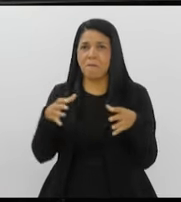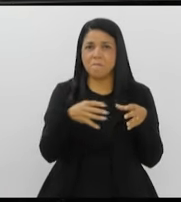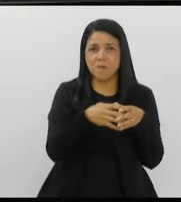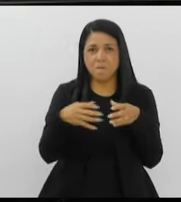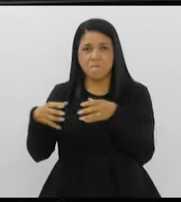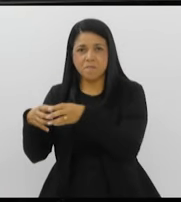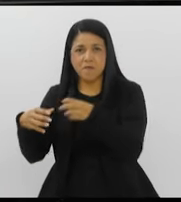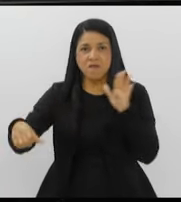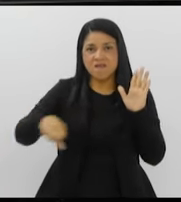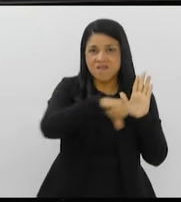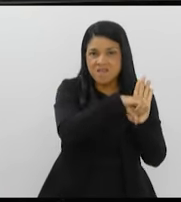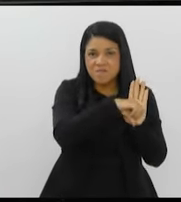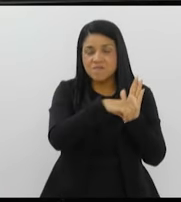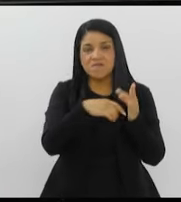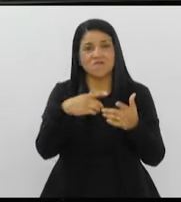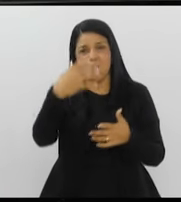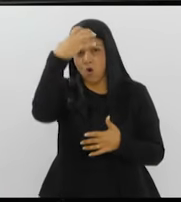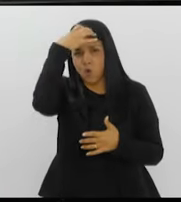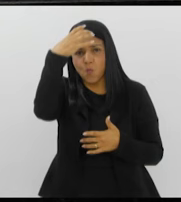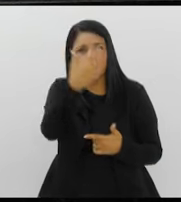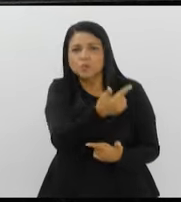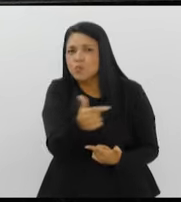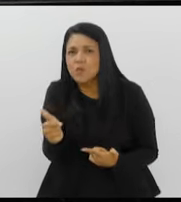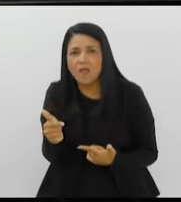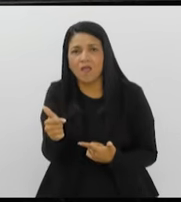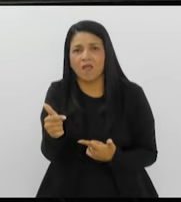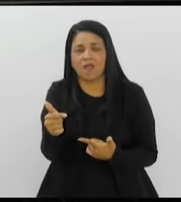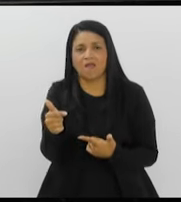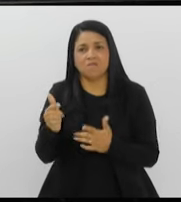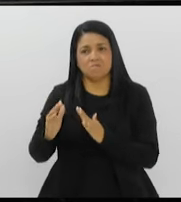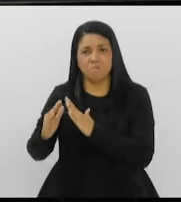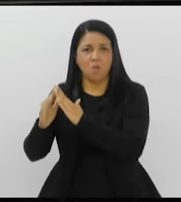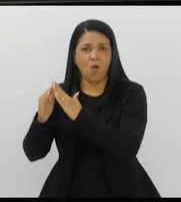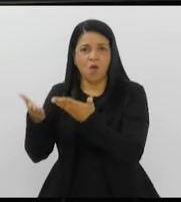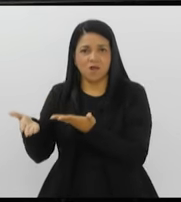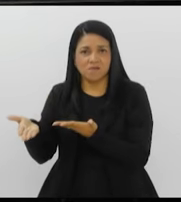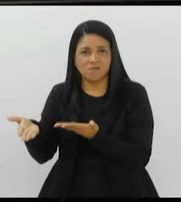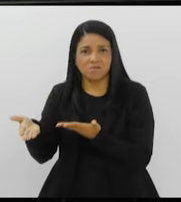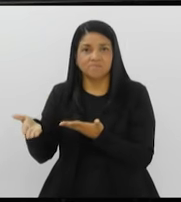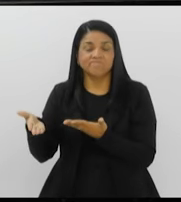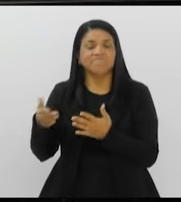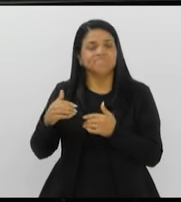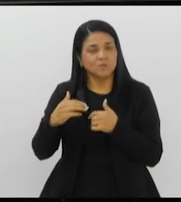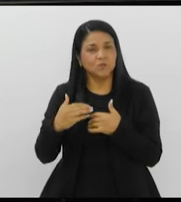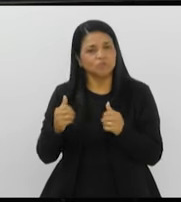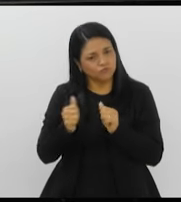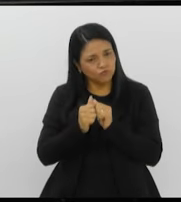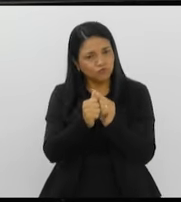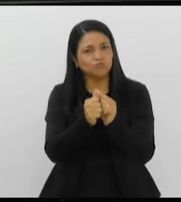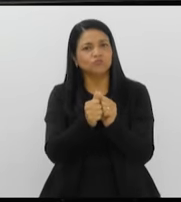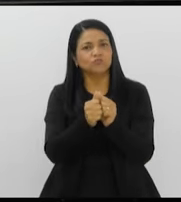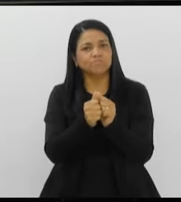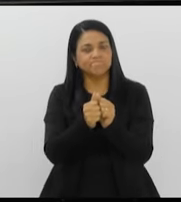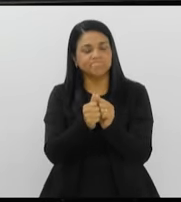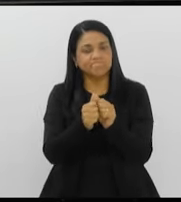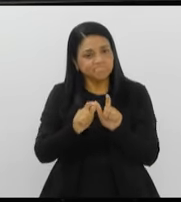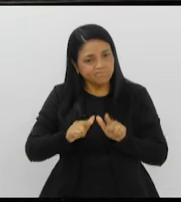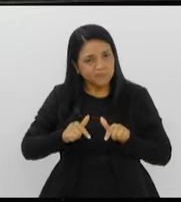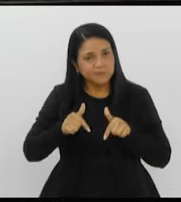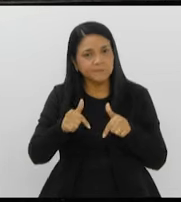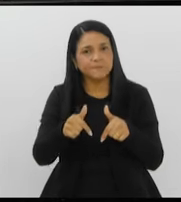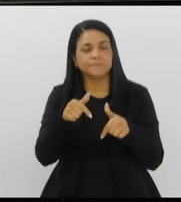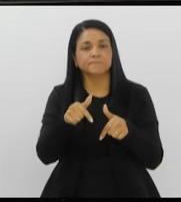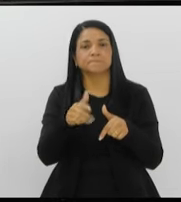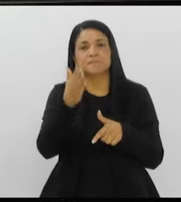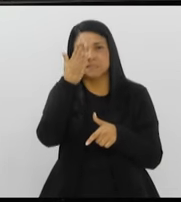vocês que não são culpados, nós estamos ao lado de vocês nesse momento. Só Deus e